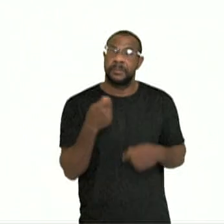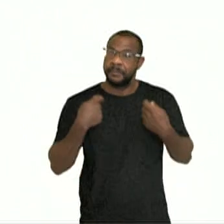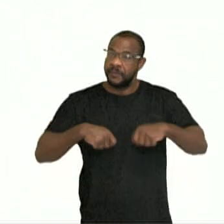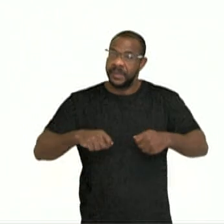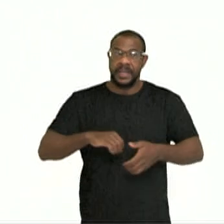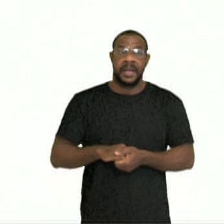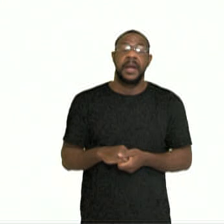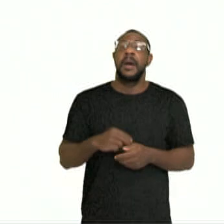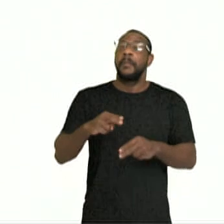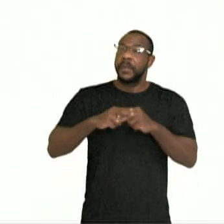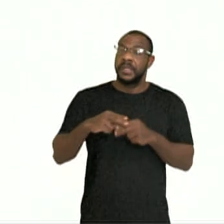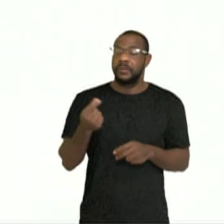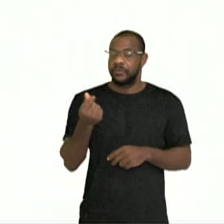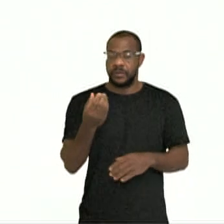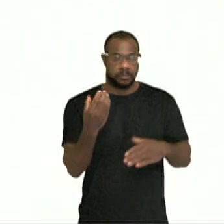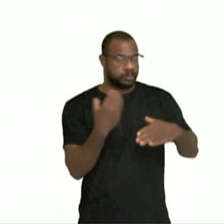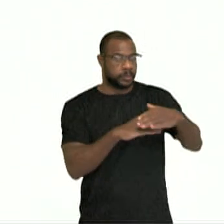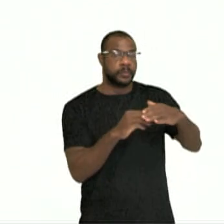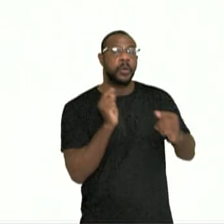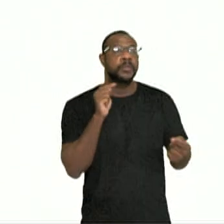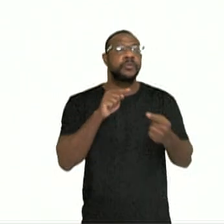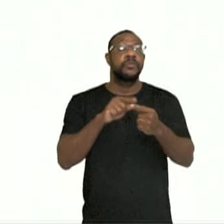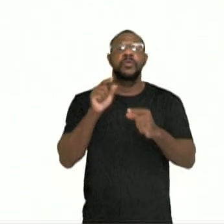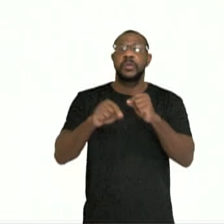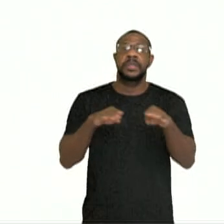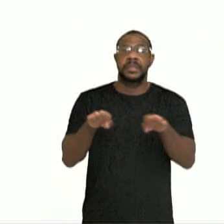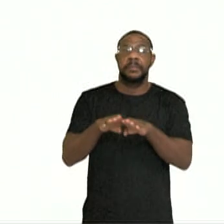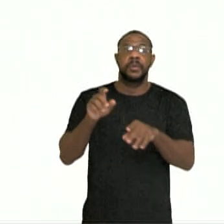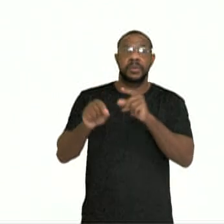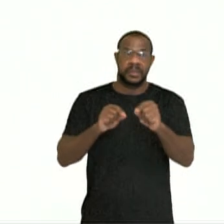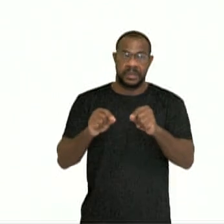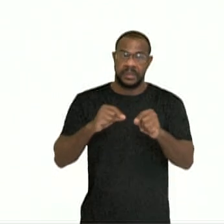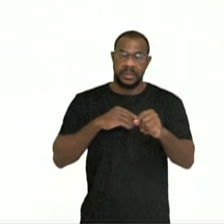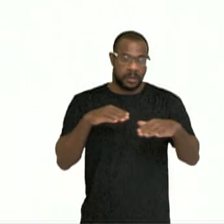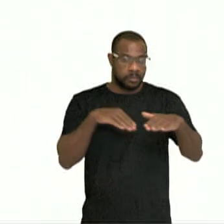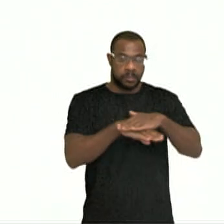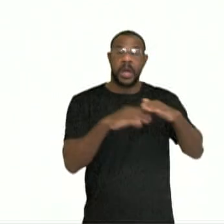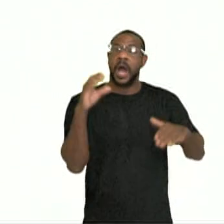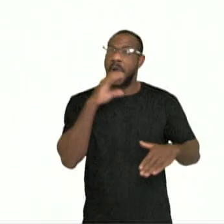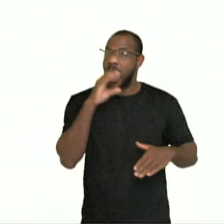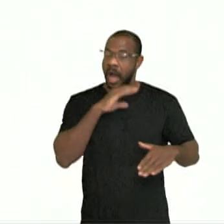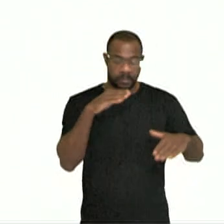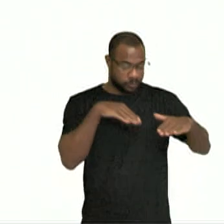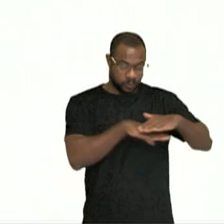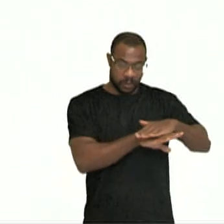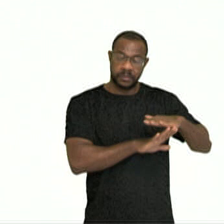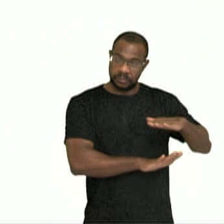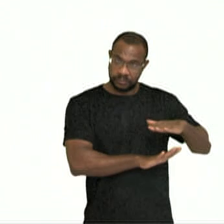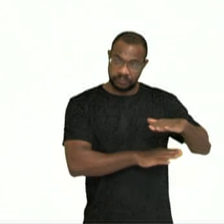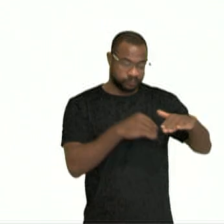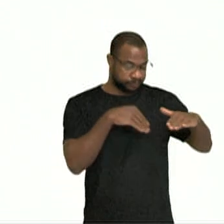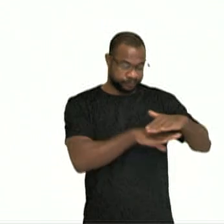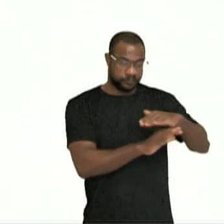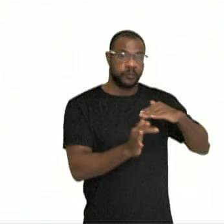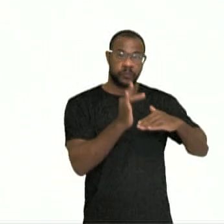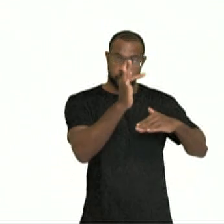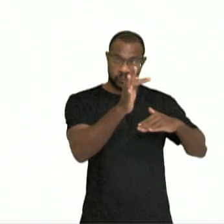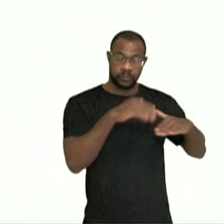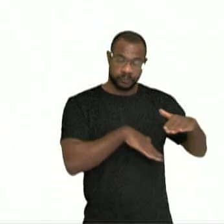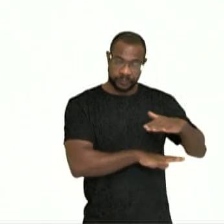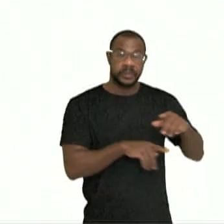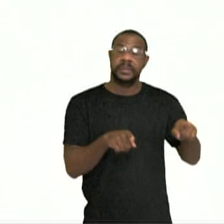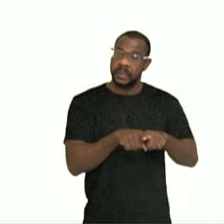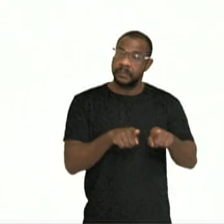o investimento que ela fez com o objetivo também de ser um fundo emergencial. Então ela vai investir para guardar para o futuro e